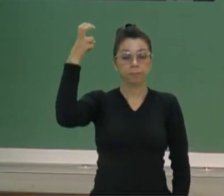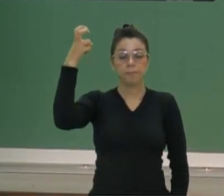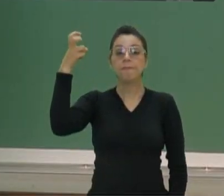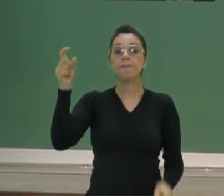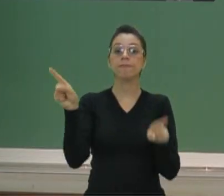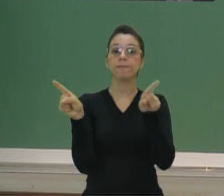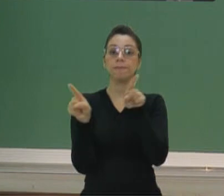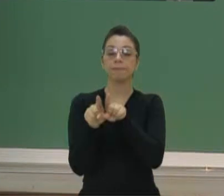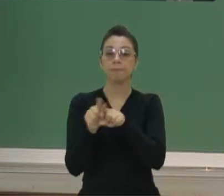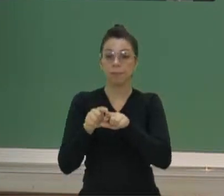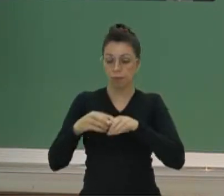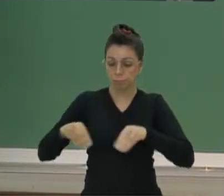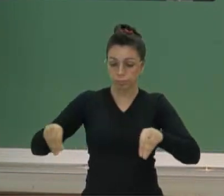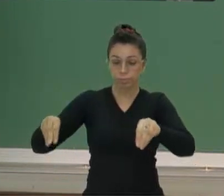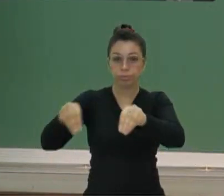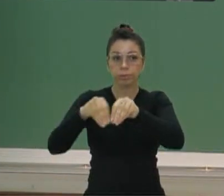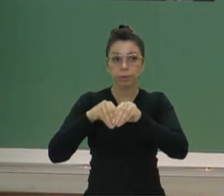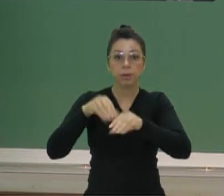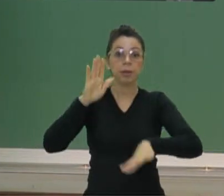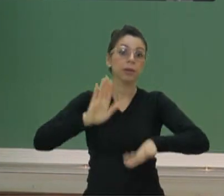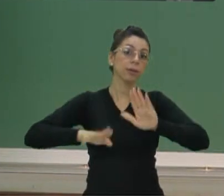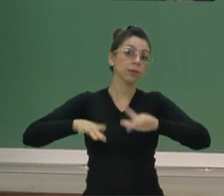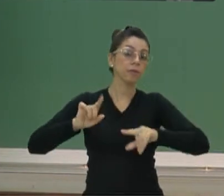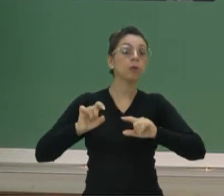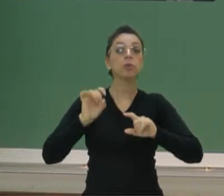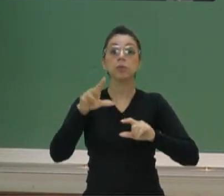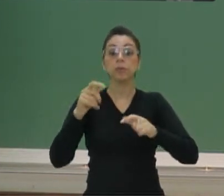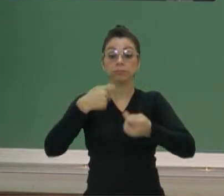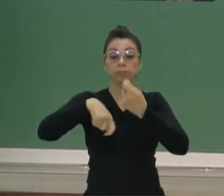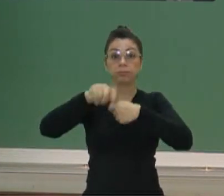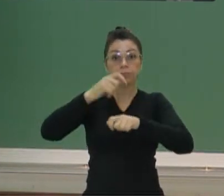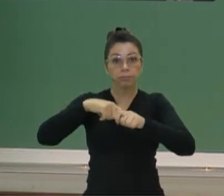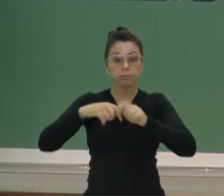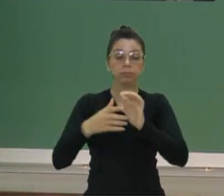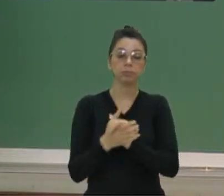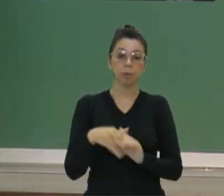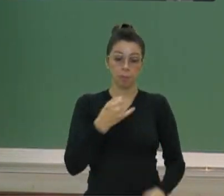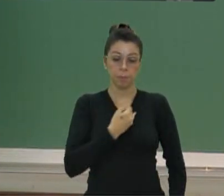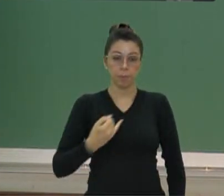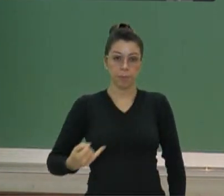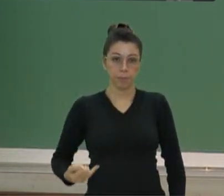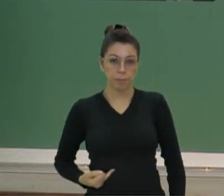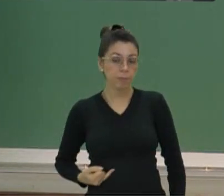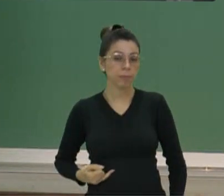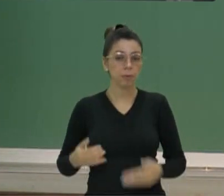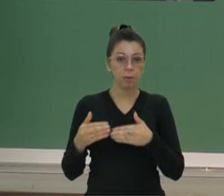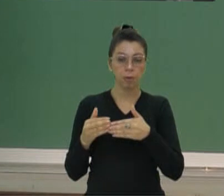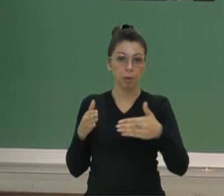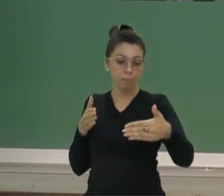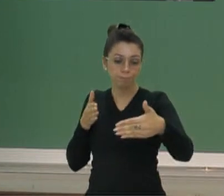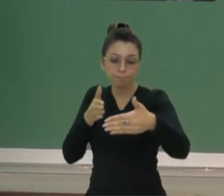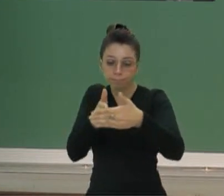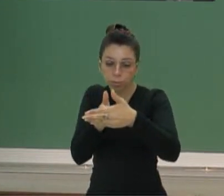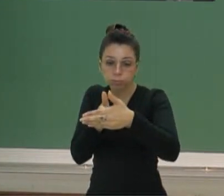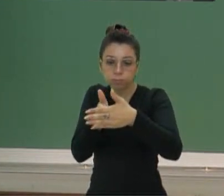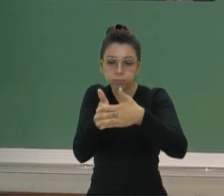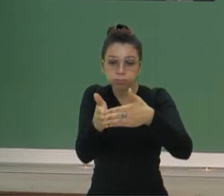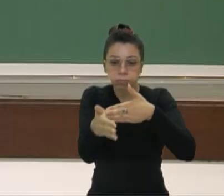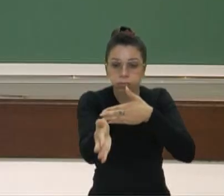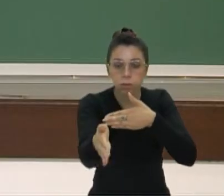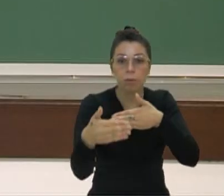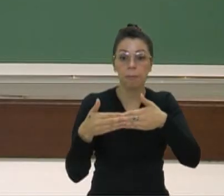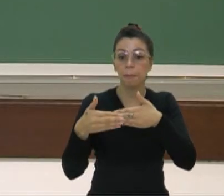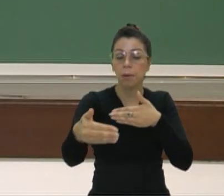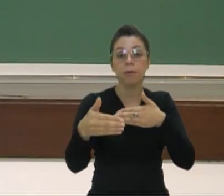uma expansão territorial e às vezes só econômica. Então o imperialismo ele ultrapassou barreiras, ele ficou